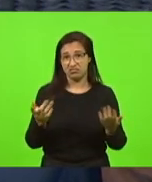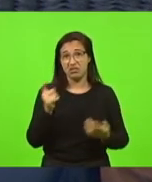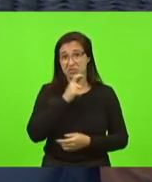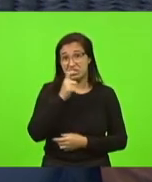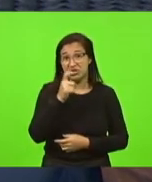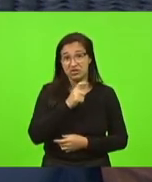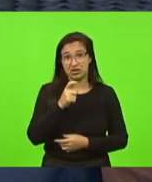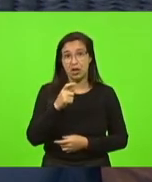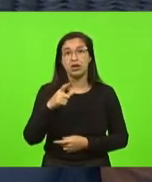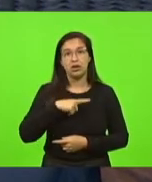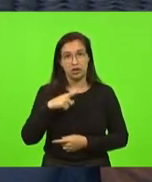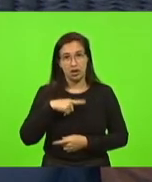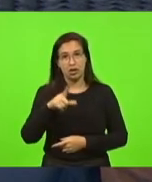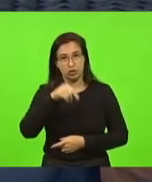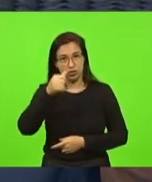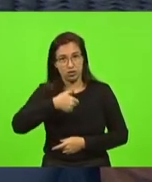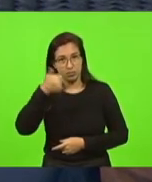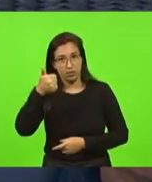uma oposição melhor.